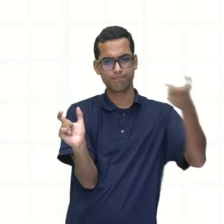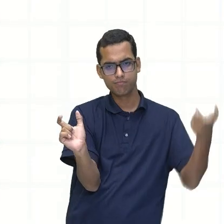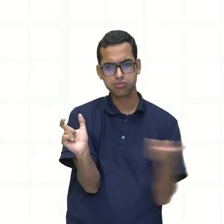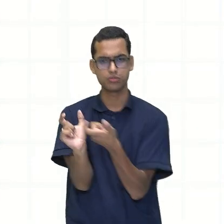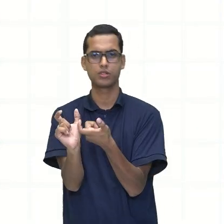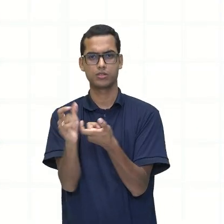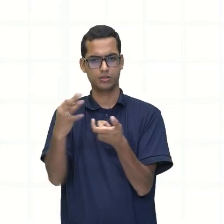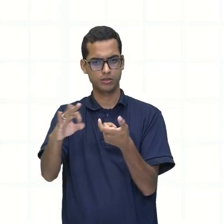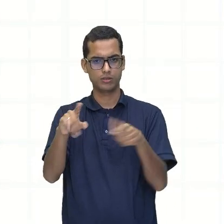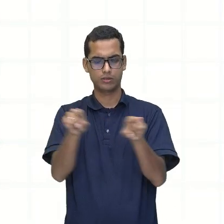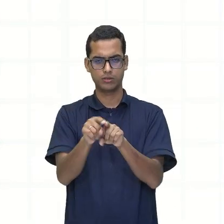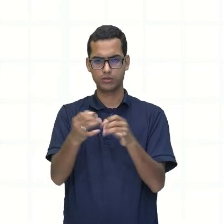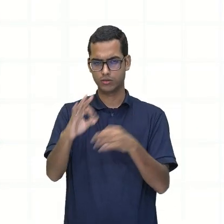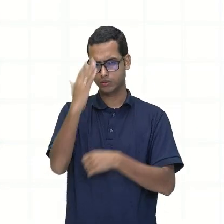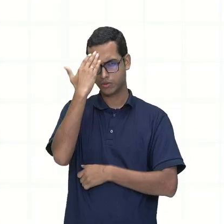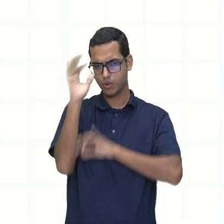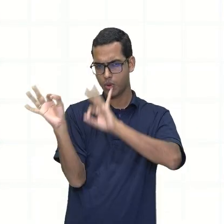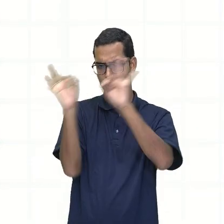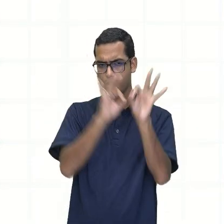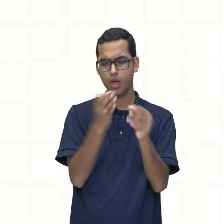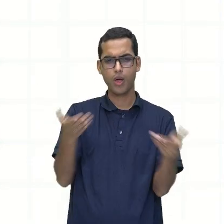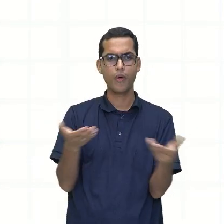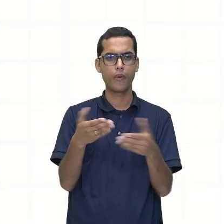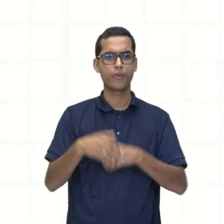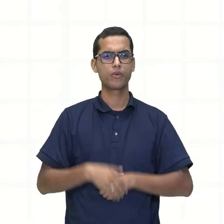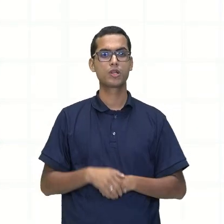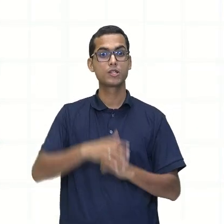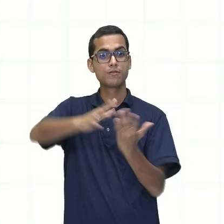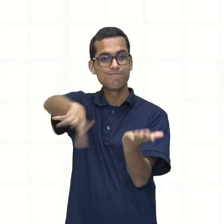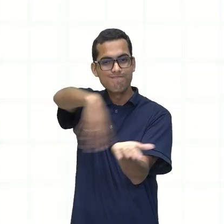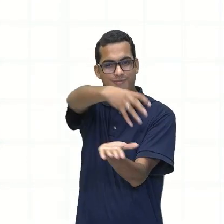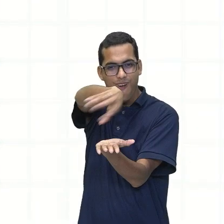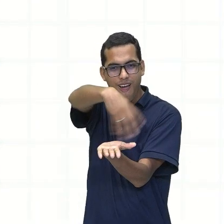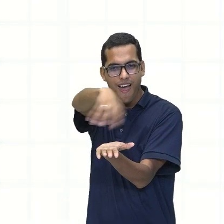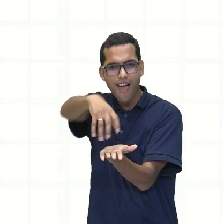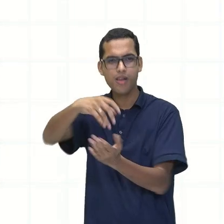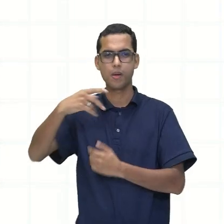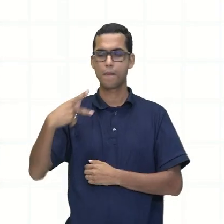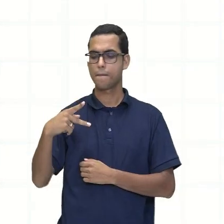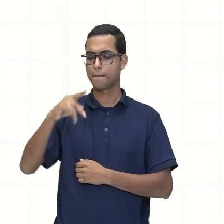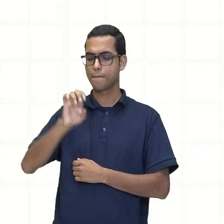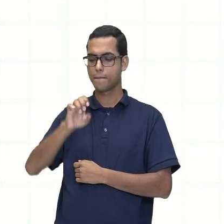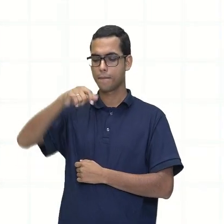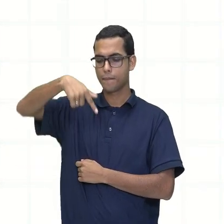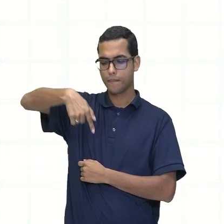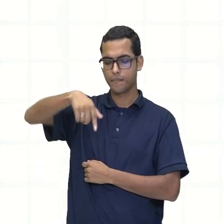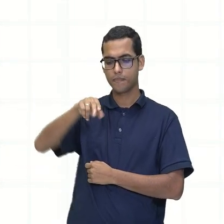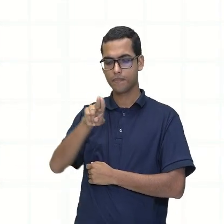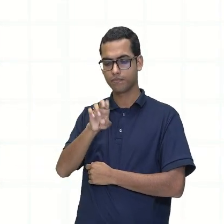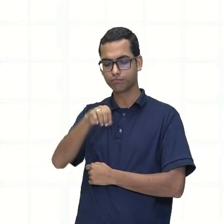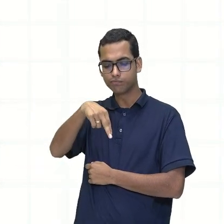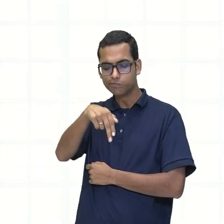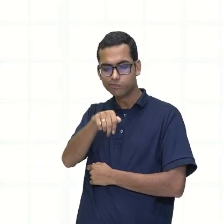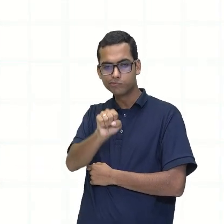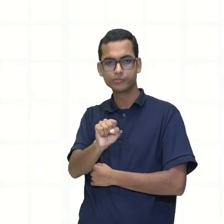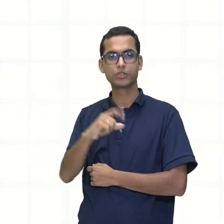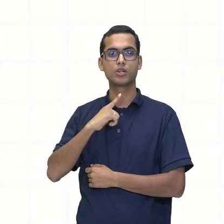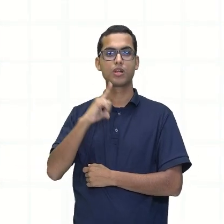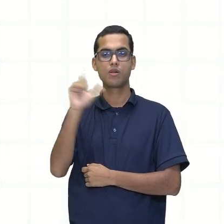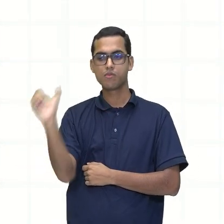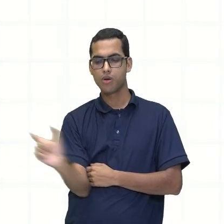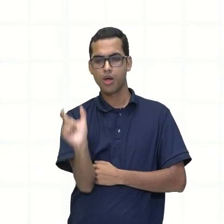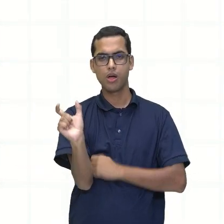plural, certo? Ó, pequenas praças foram se abrindo, pequenas, está ali caracterizando, está